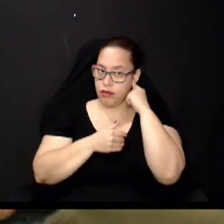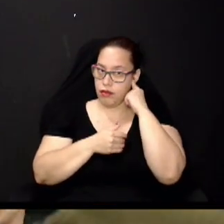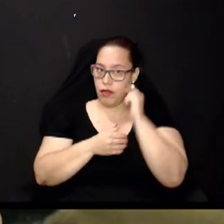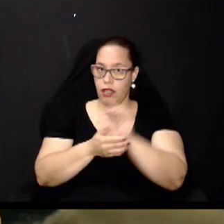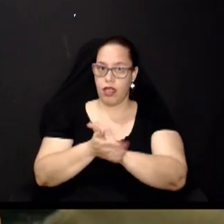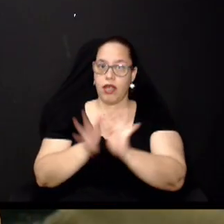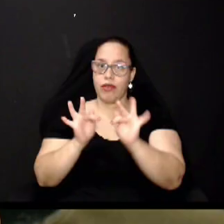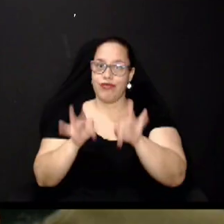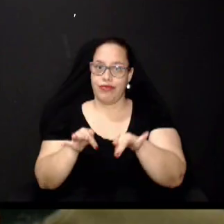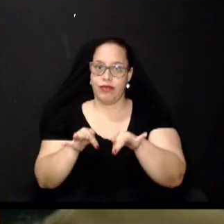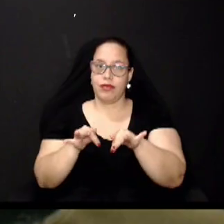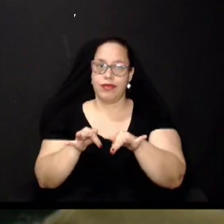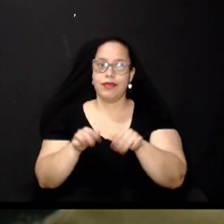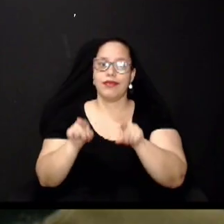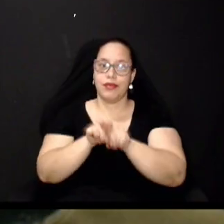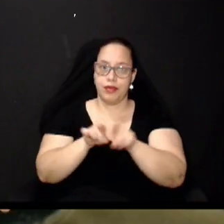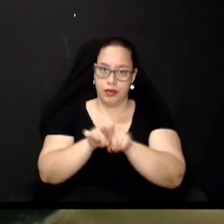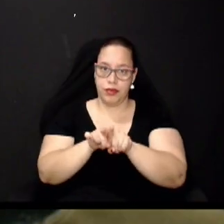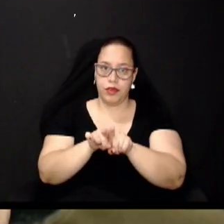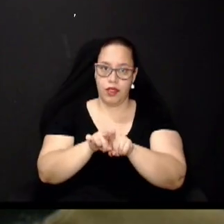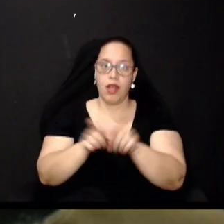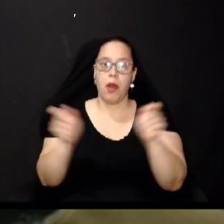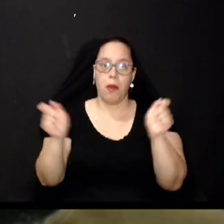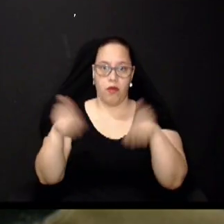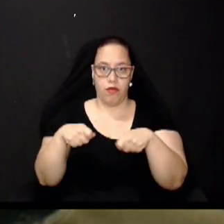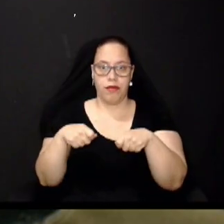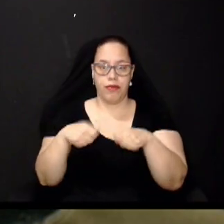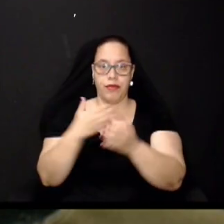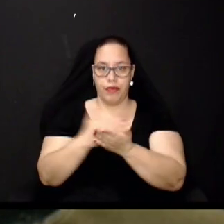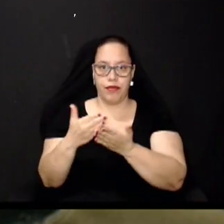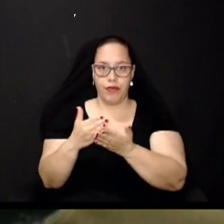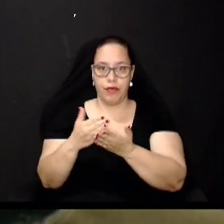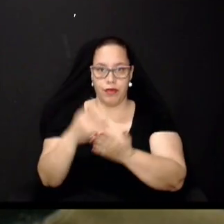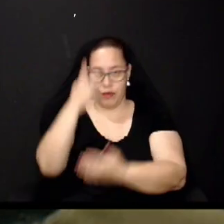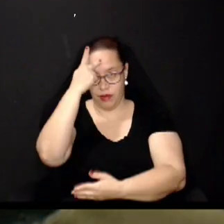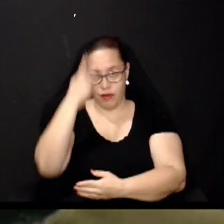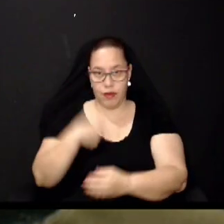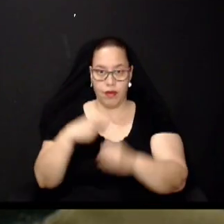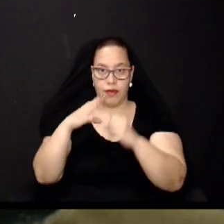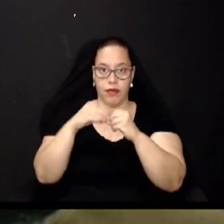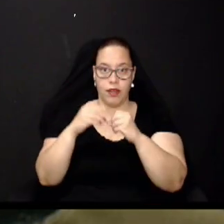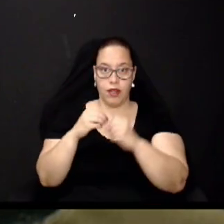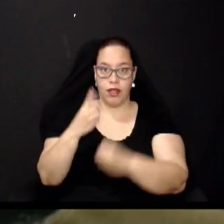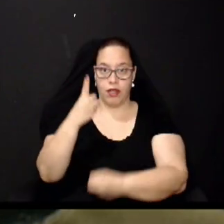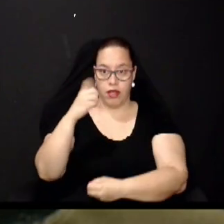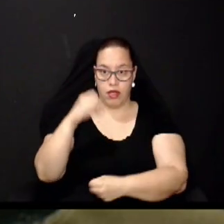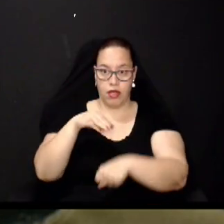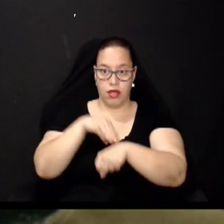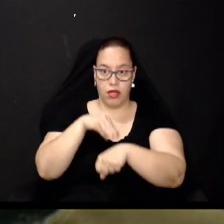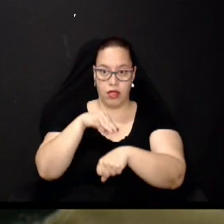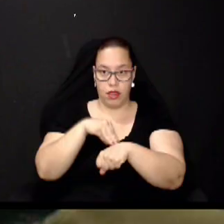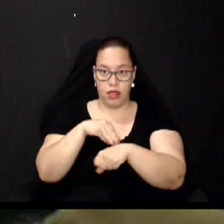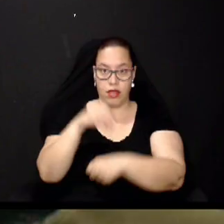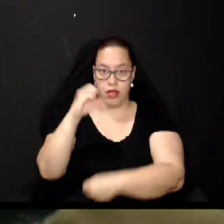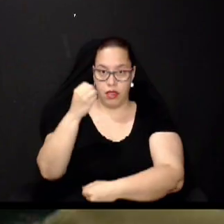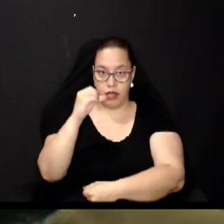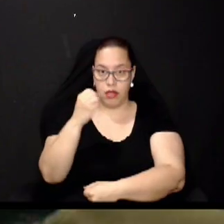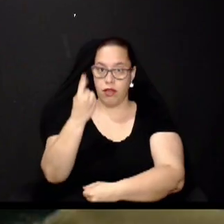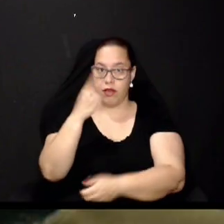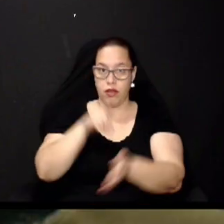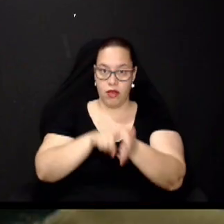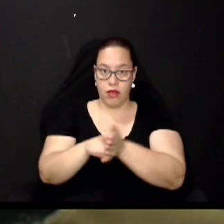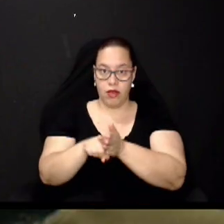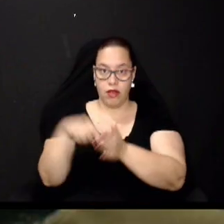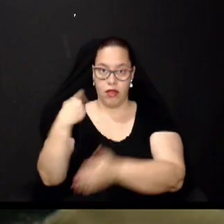Isso também é possível, né, a partir do autoconhecimento. Vamos lá, faltando 10 minutinhos para as 9, mais uma perguntinha pra gente,